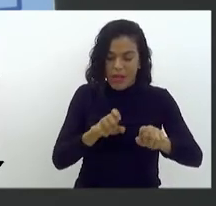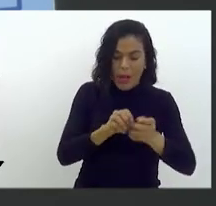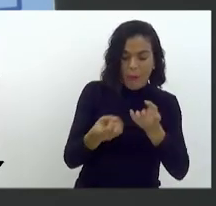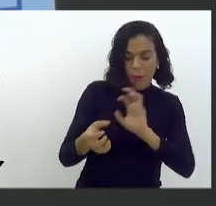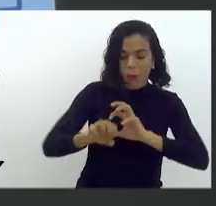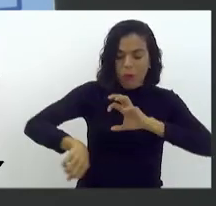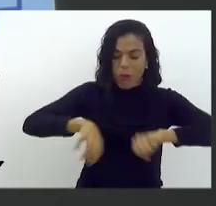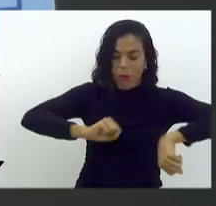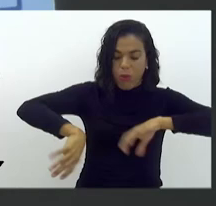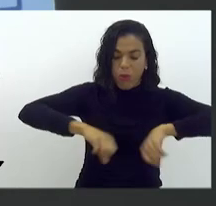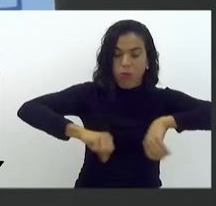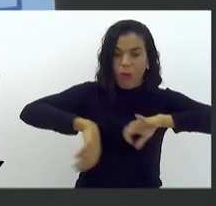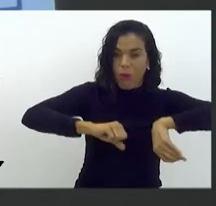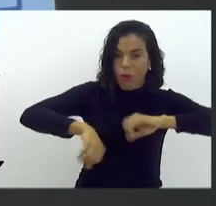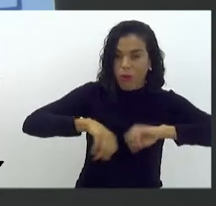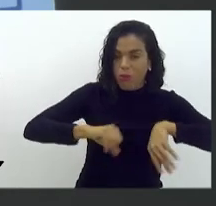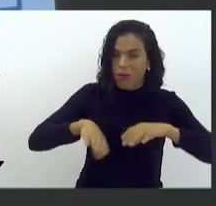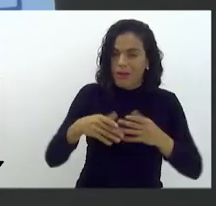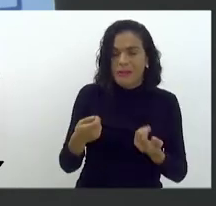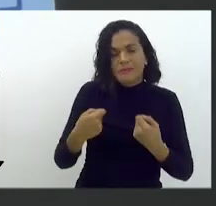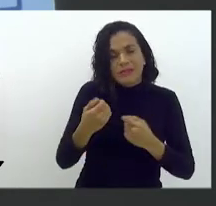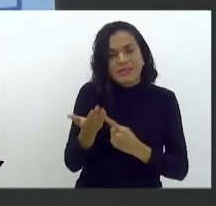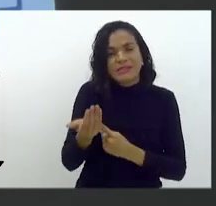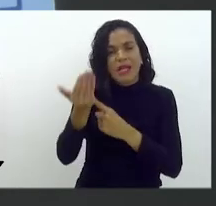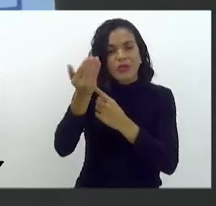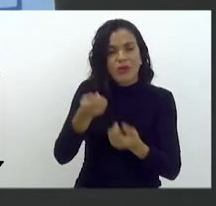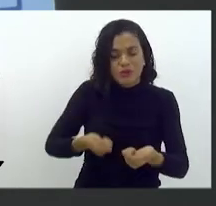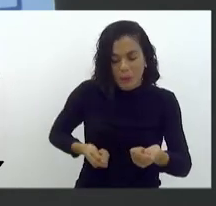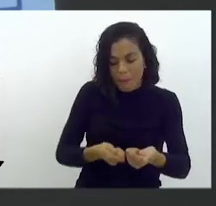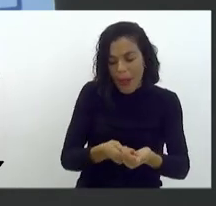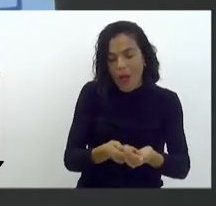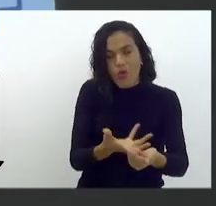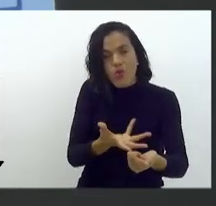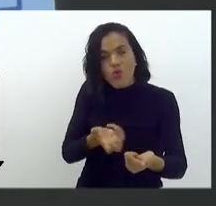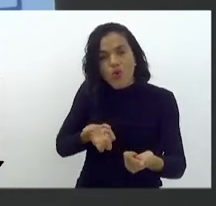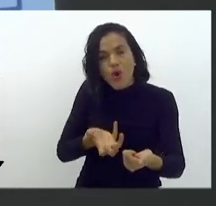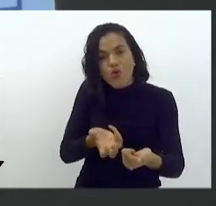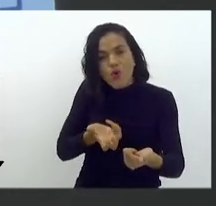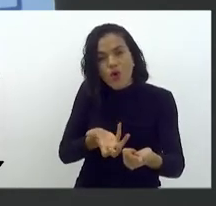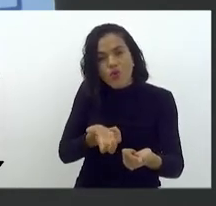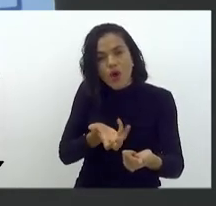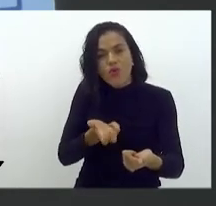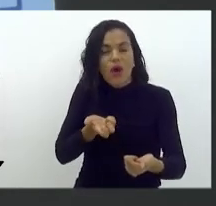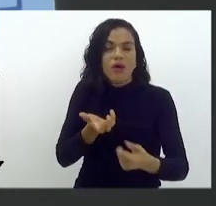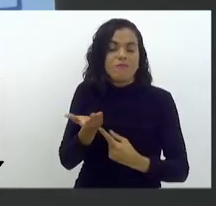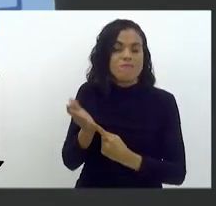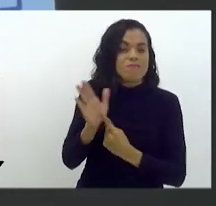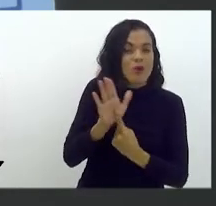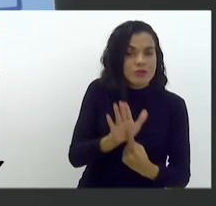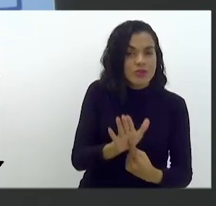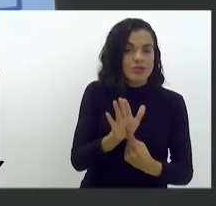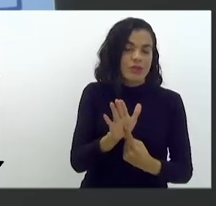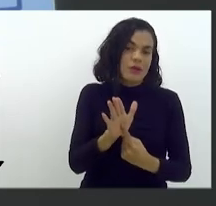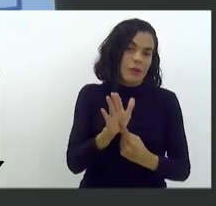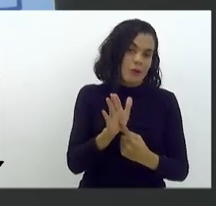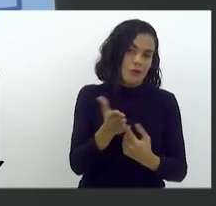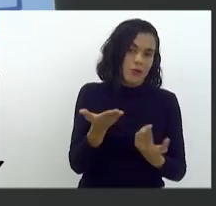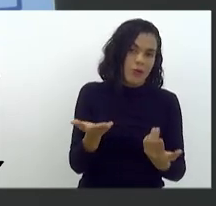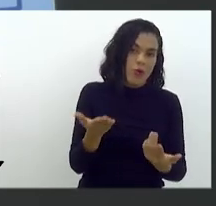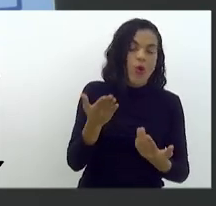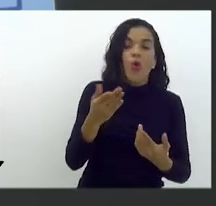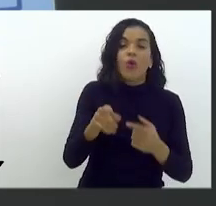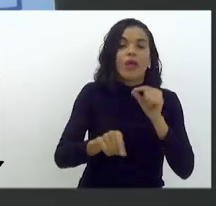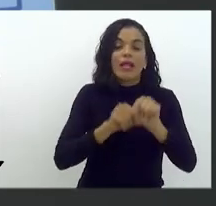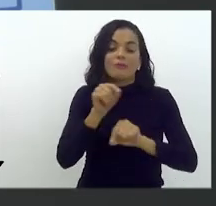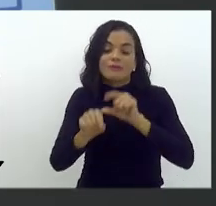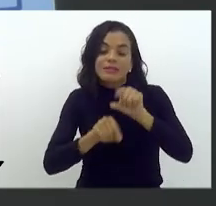para minerar esses dados mostrar o perito na seleção que ele